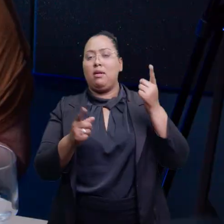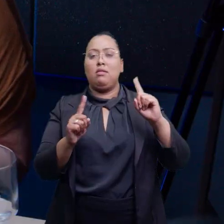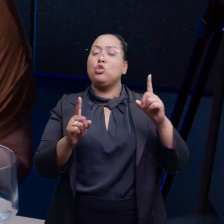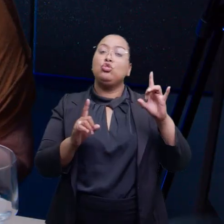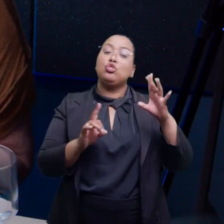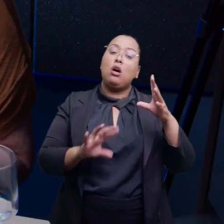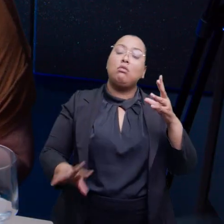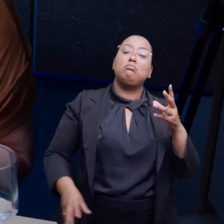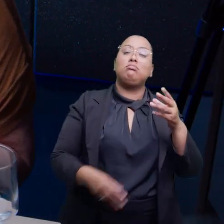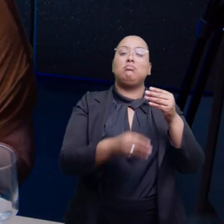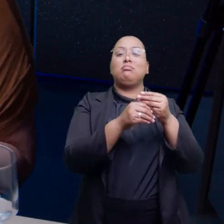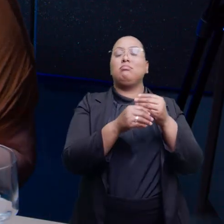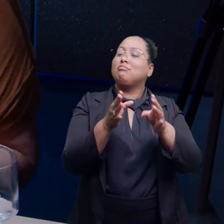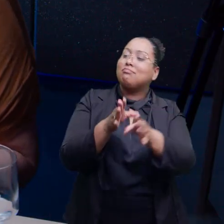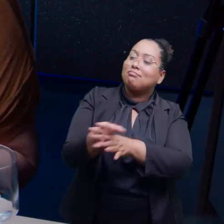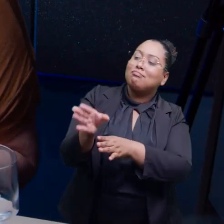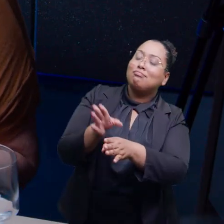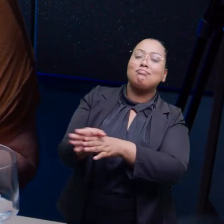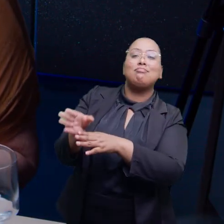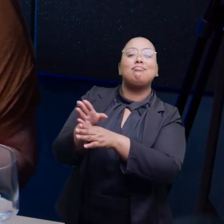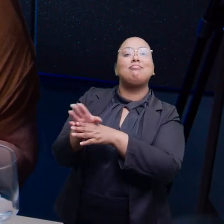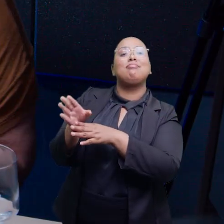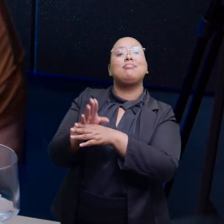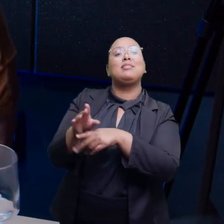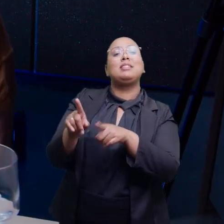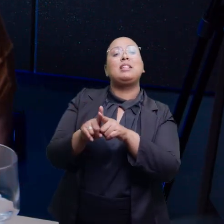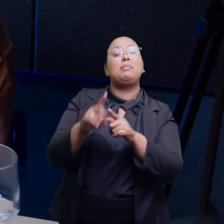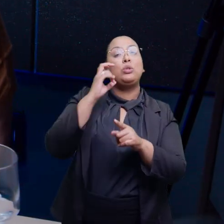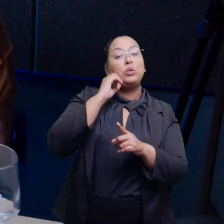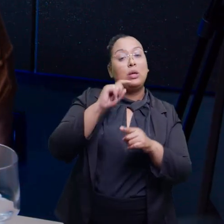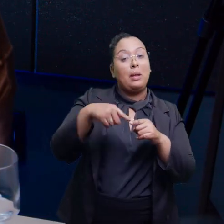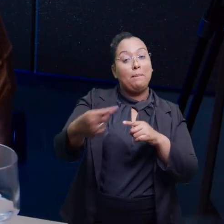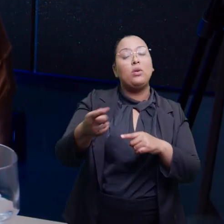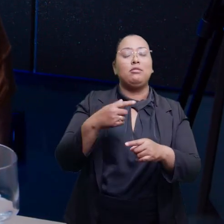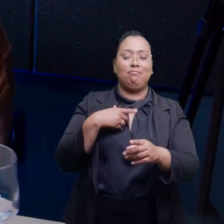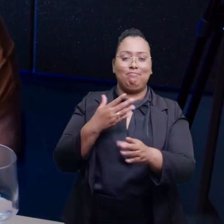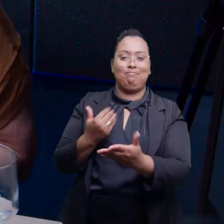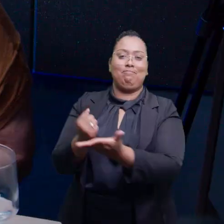É complementar com a preparação e com o pós-adoção.